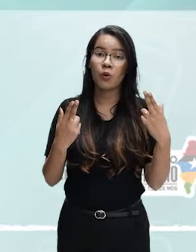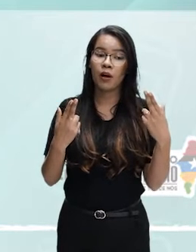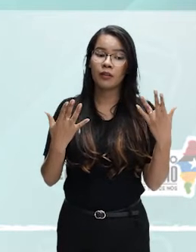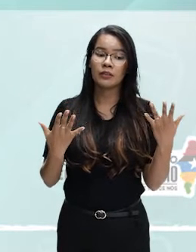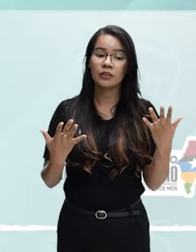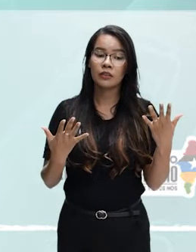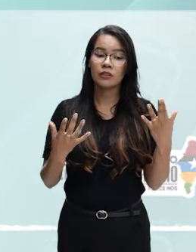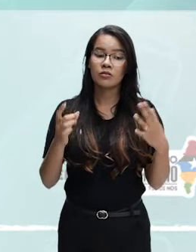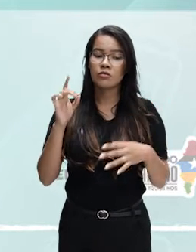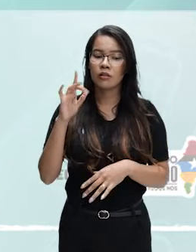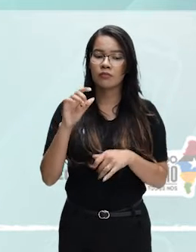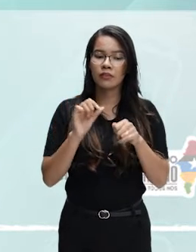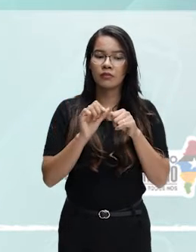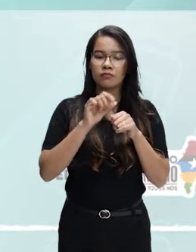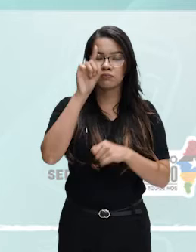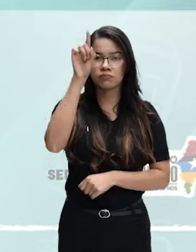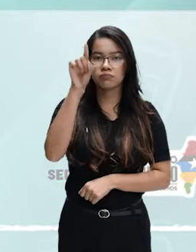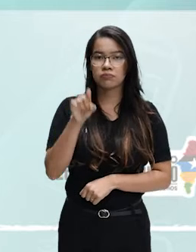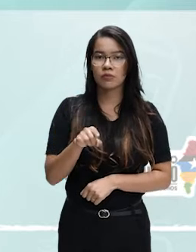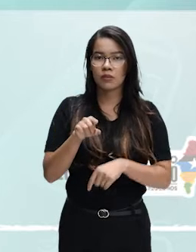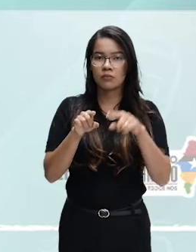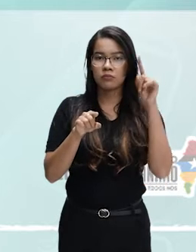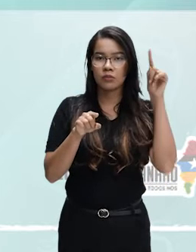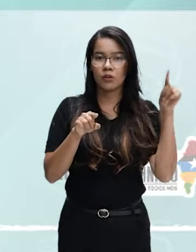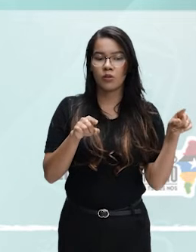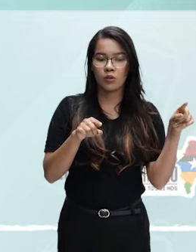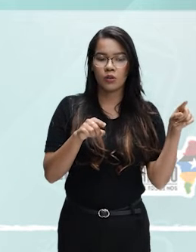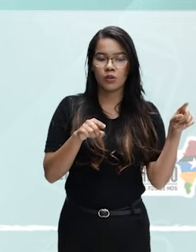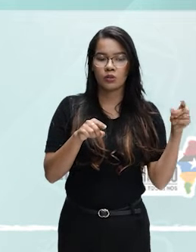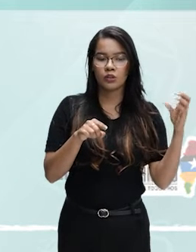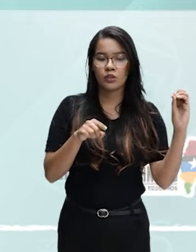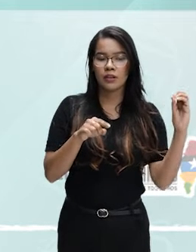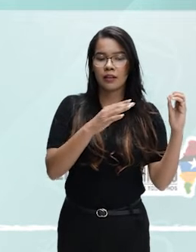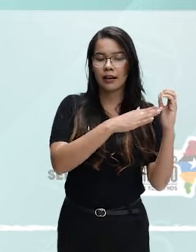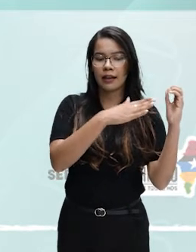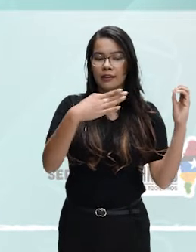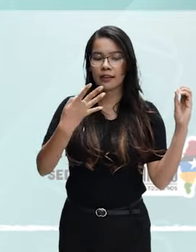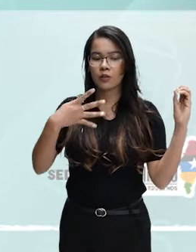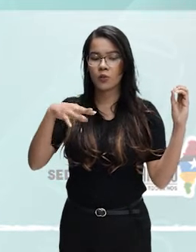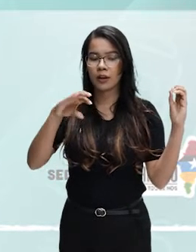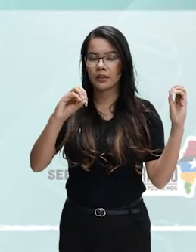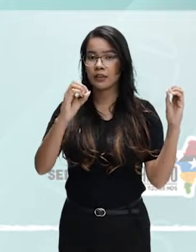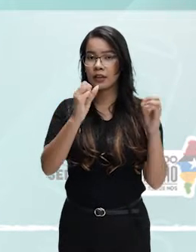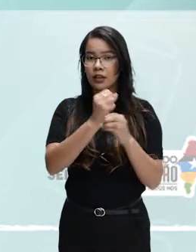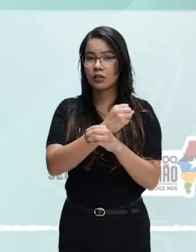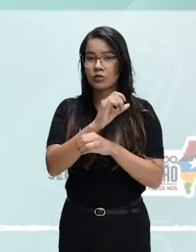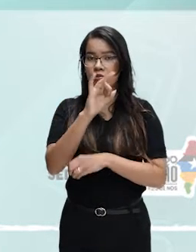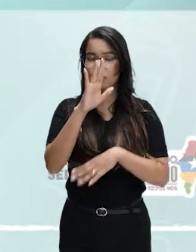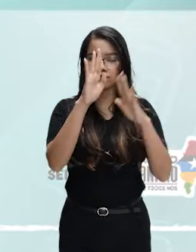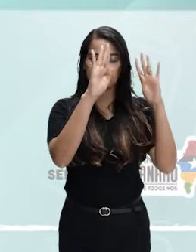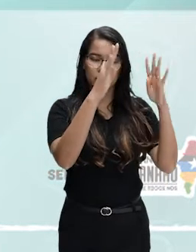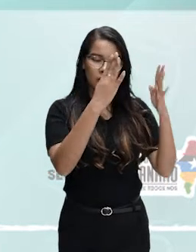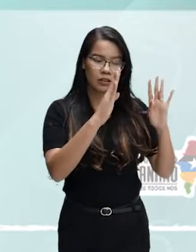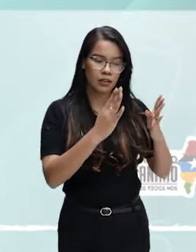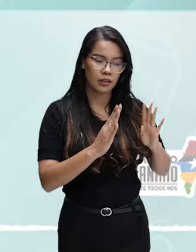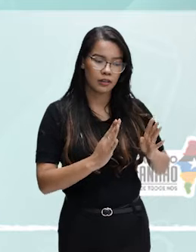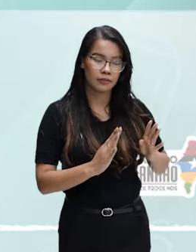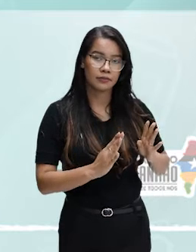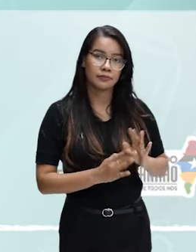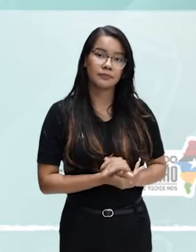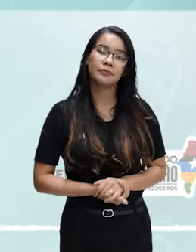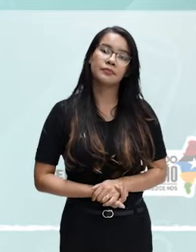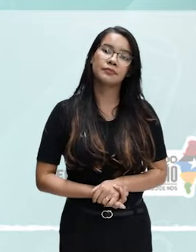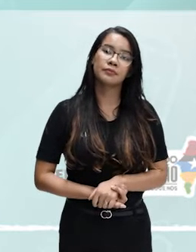primeiro tem que fazer o recorte do que ele está pedindo. 40 anos. Então, aqui, ó, 40 anos. Vou analisar para cá.